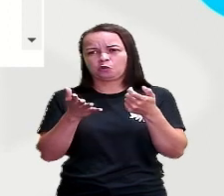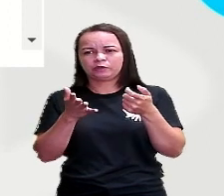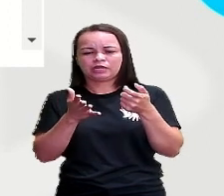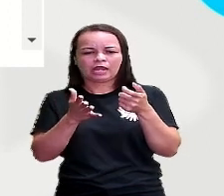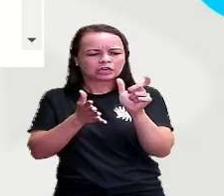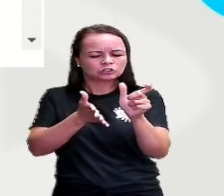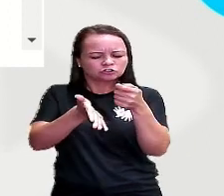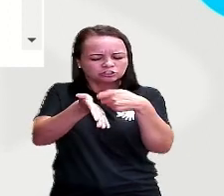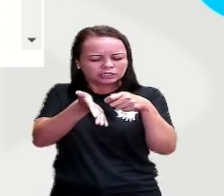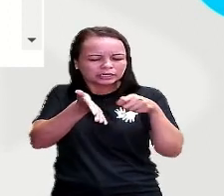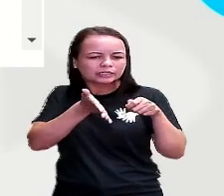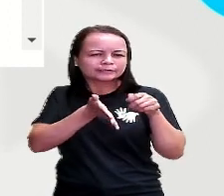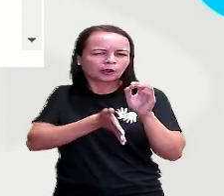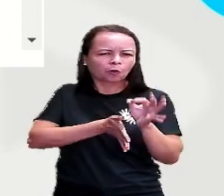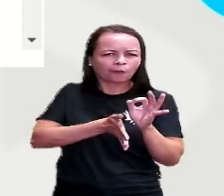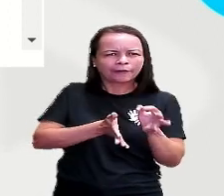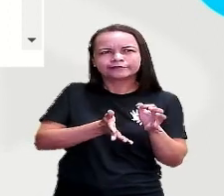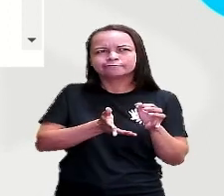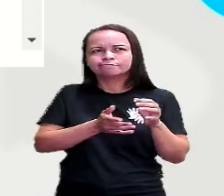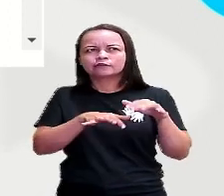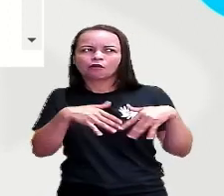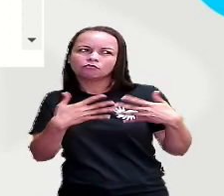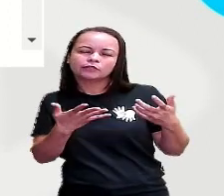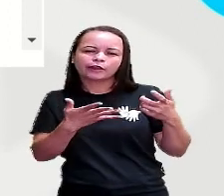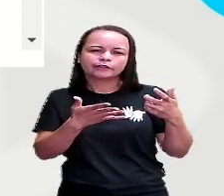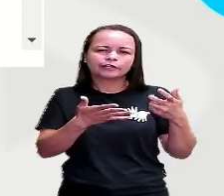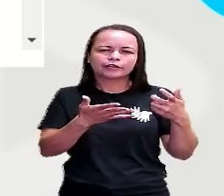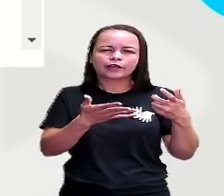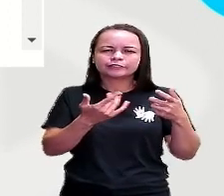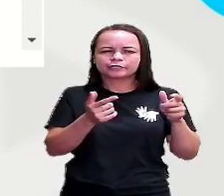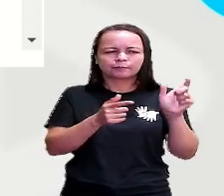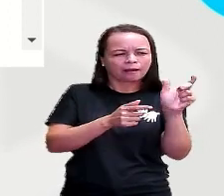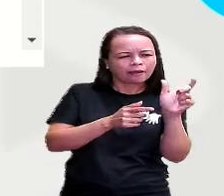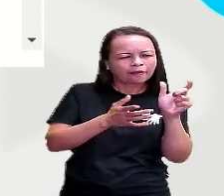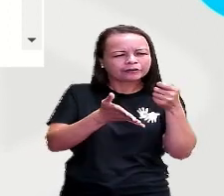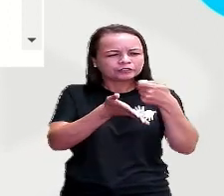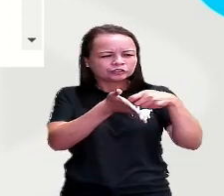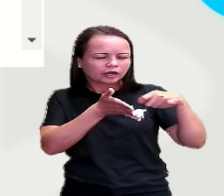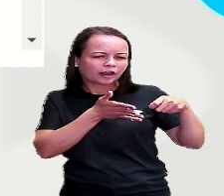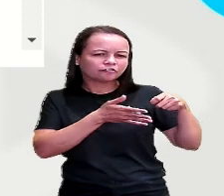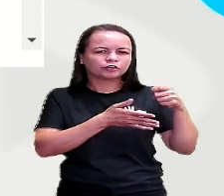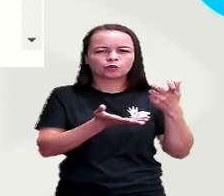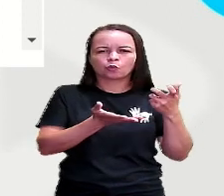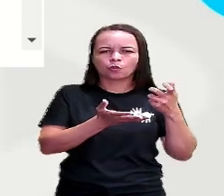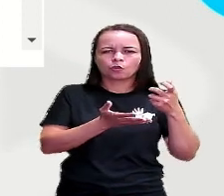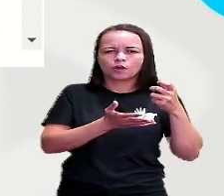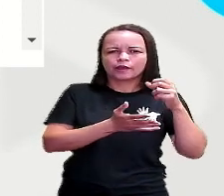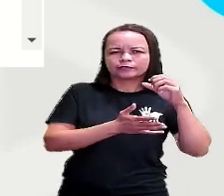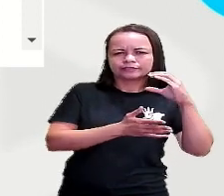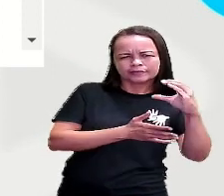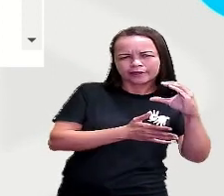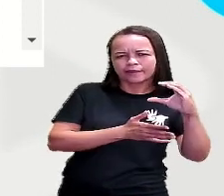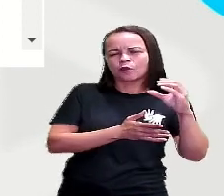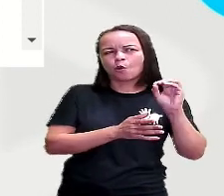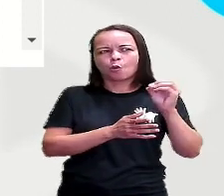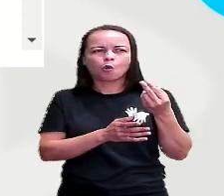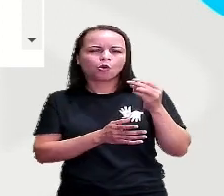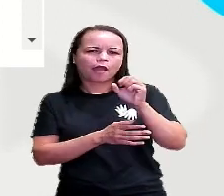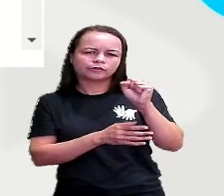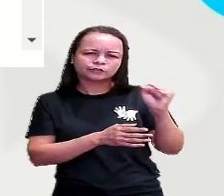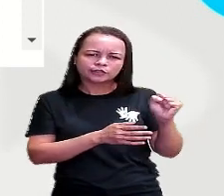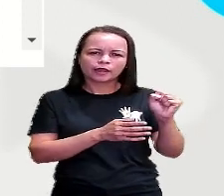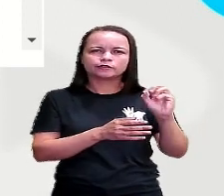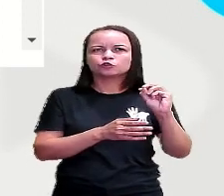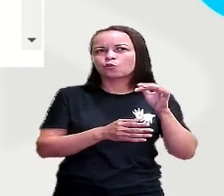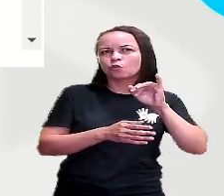que essa palavra se escreve com C ou com SS, com G ou com J? Então, na dúvida, você nunca escreva a palavra,